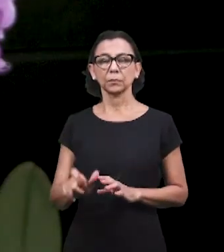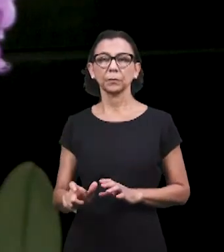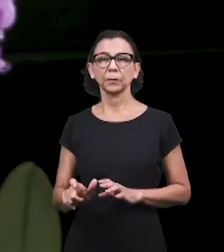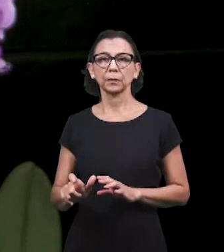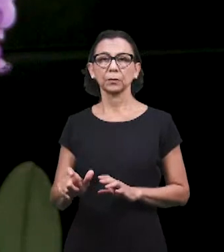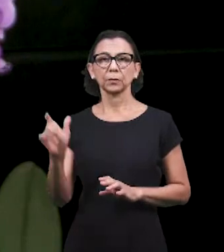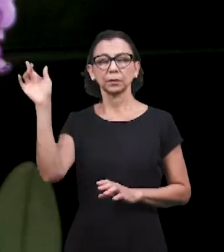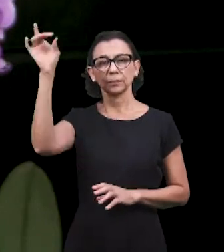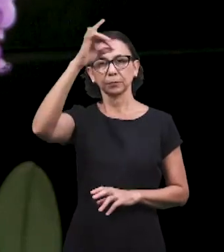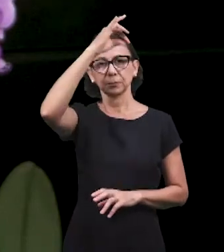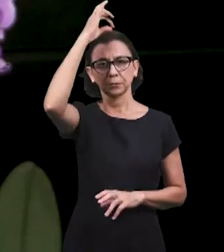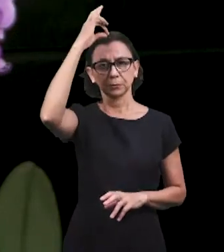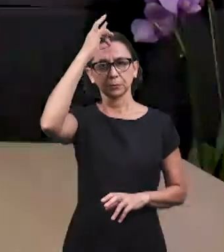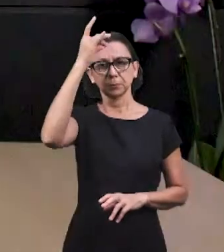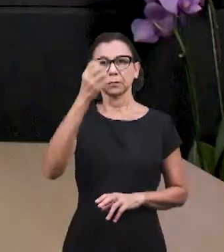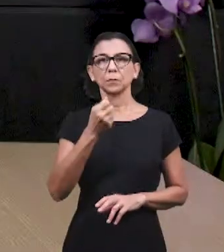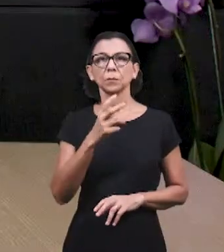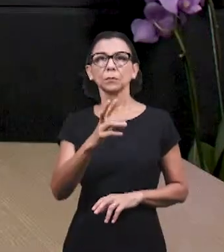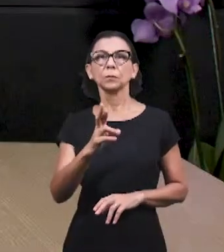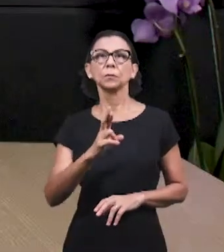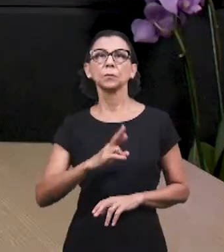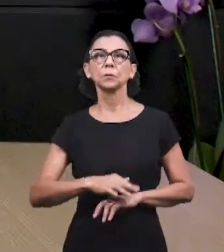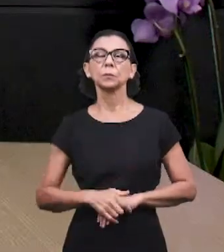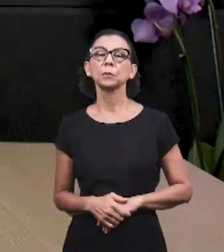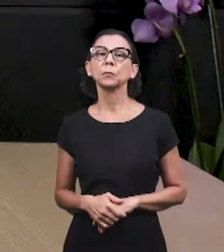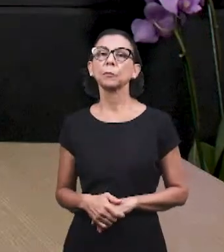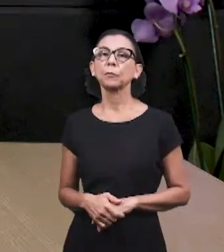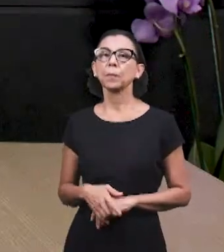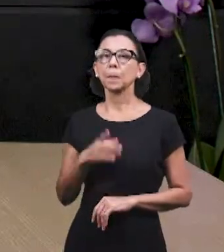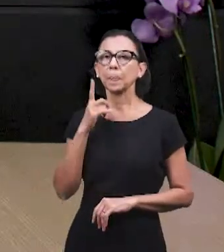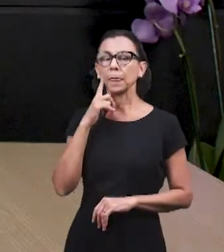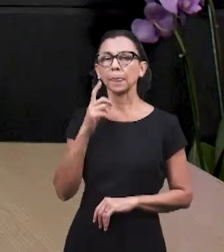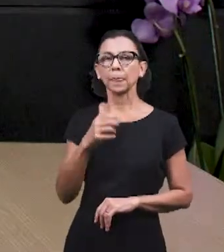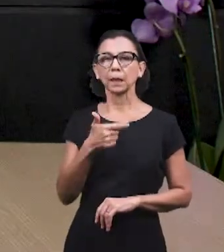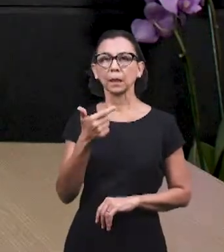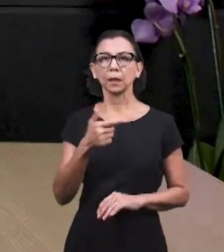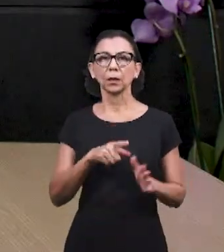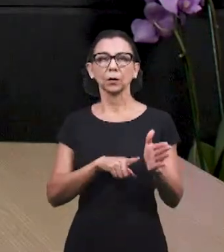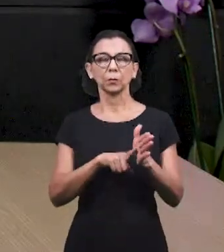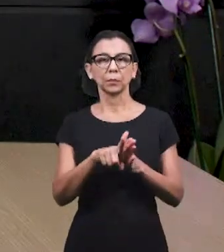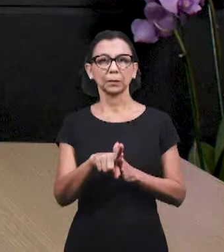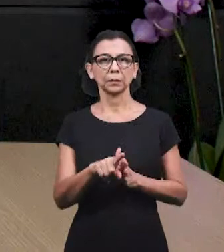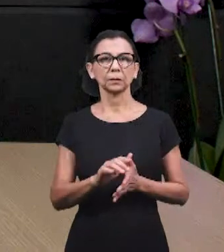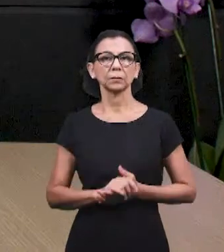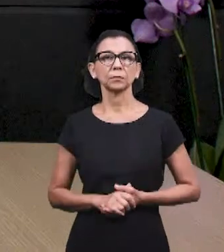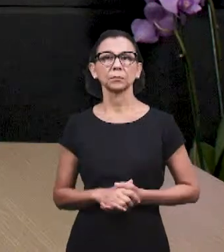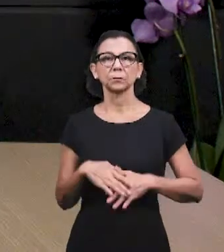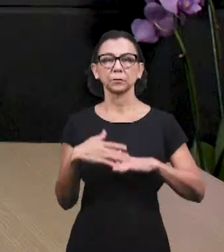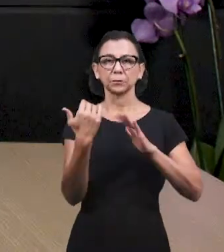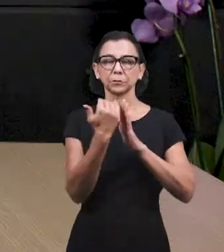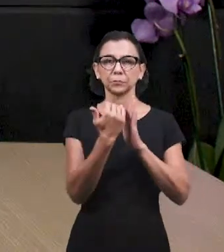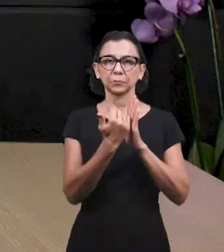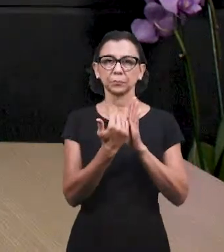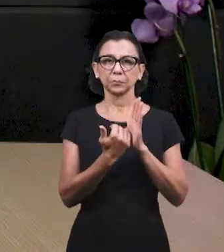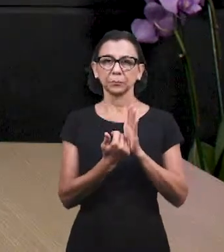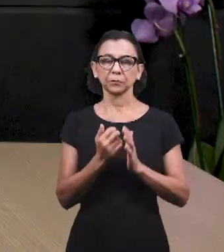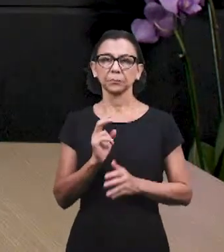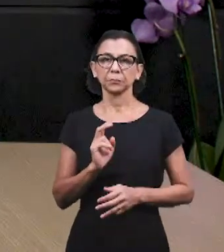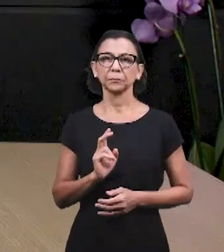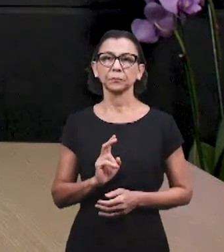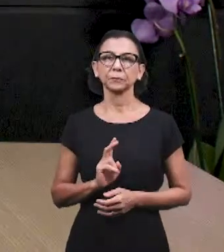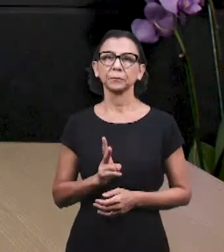da Venezuela. Agora, irmão, nós vamos para a nossa segunda pergunta, dando sequência ao nosso assunto. E